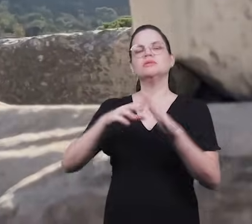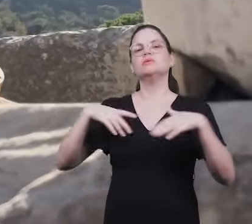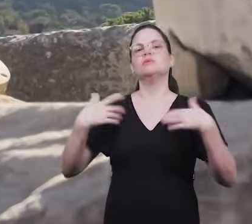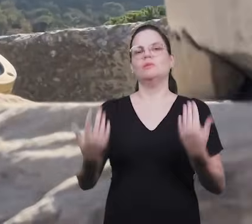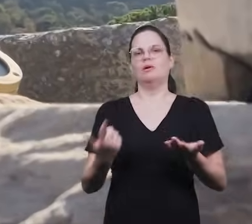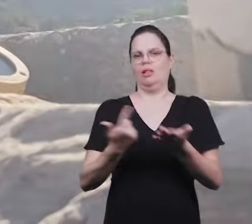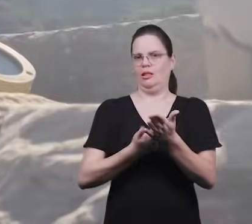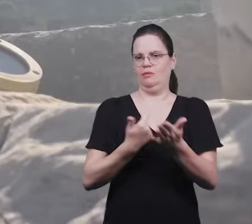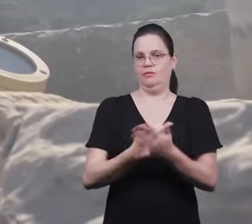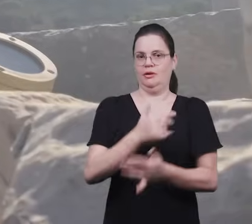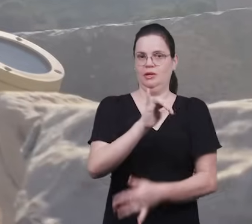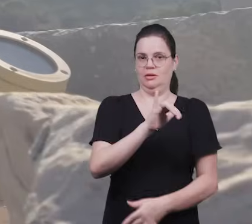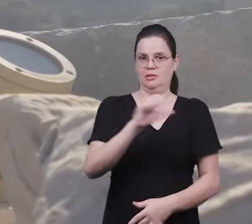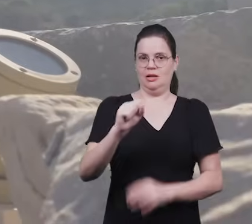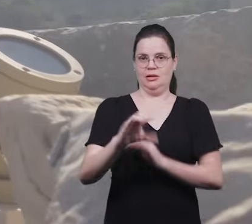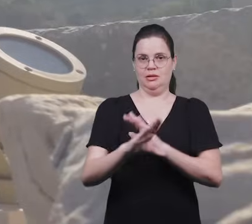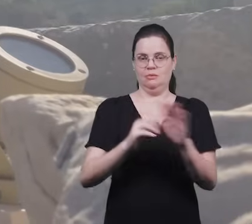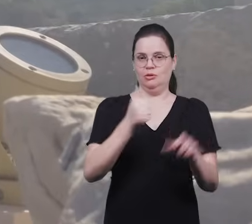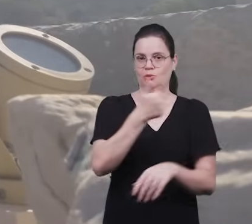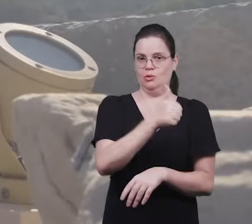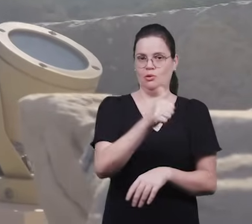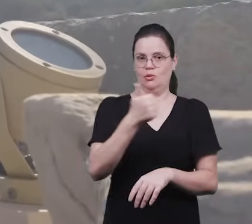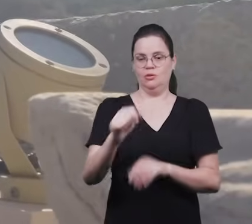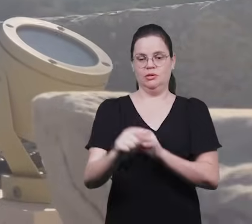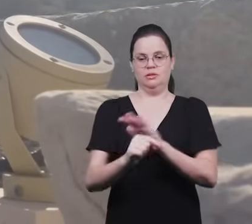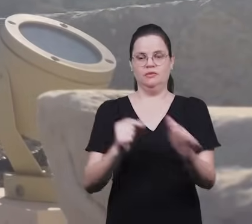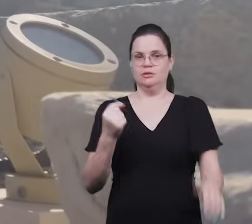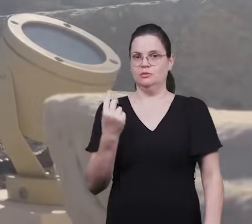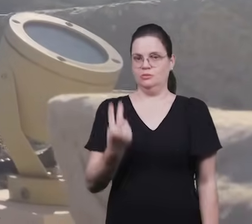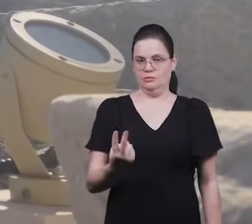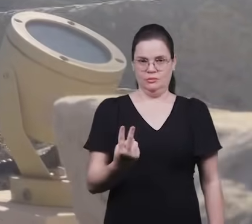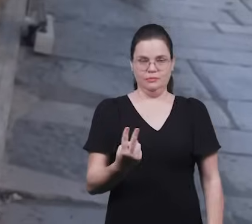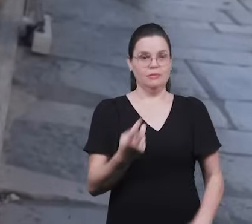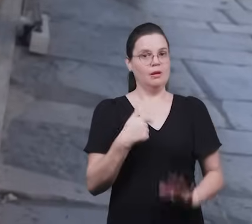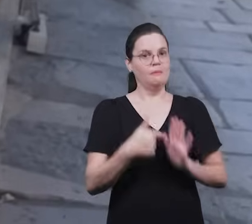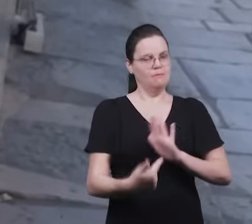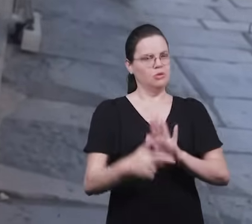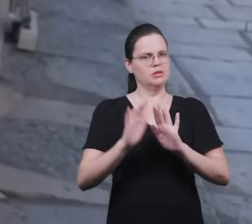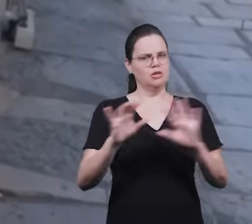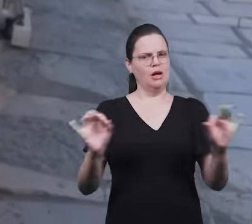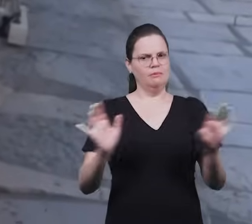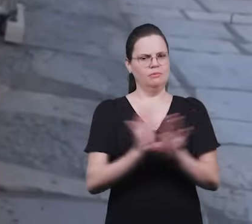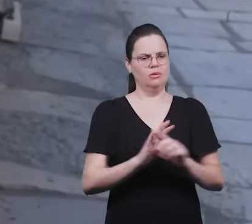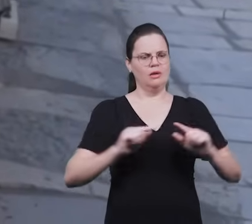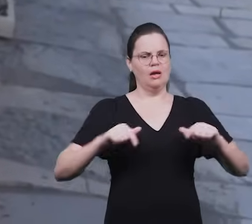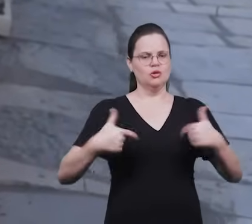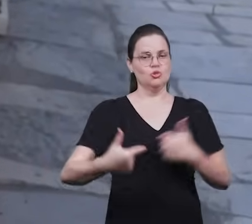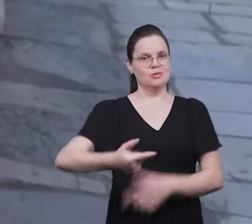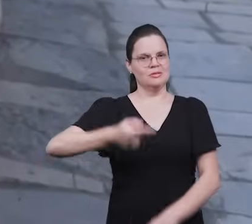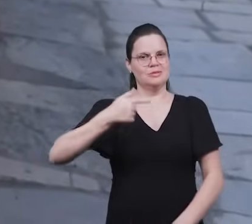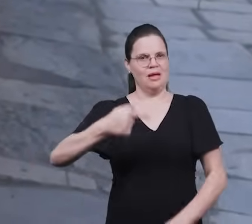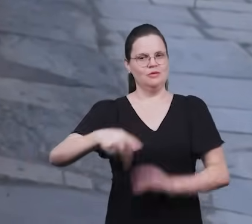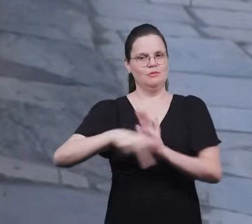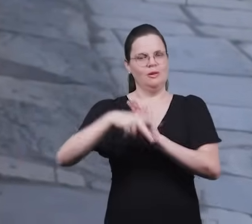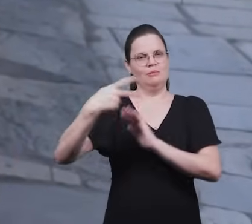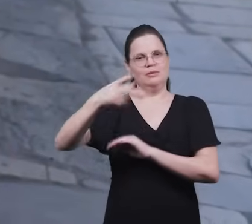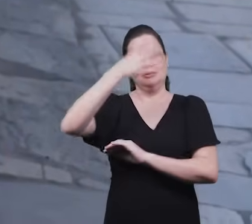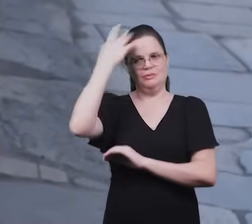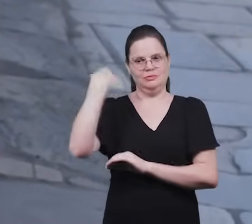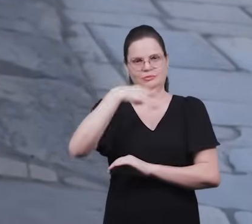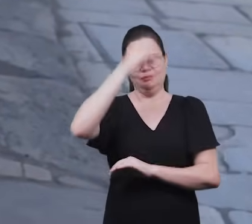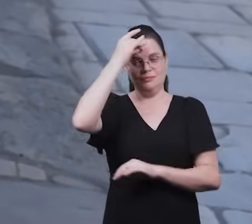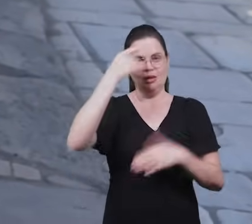de Isaías, no verso 2. Então foi exatamente para cada uma das dos períodos proféticos da igreja,